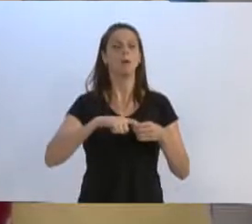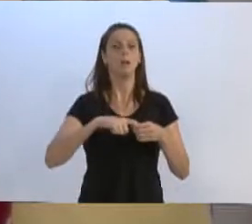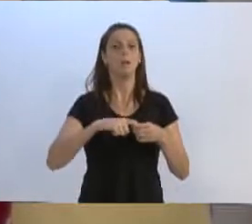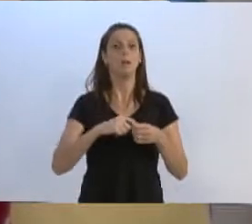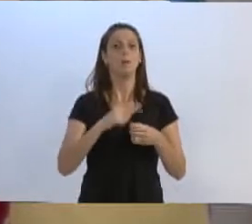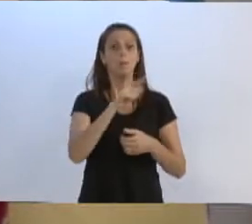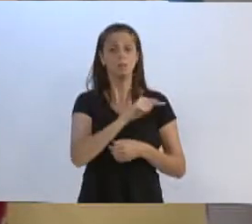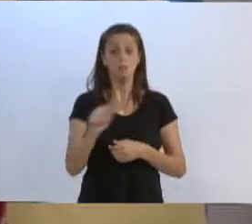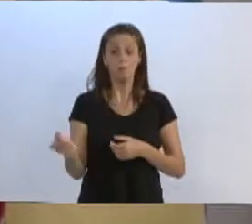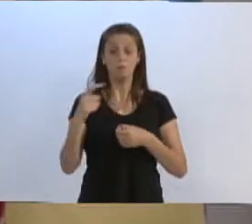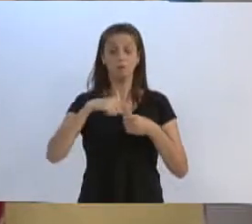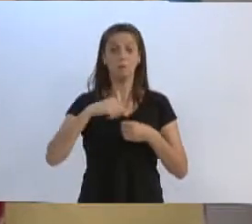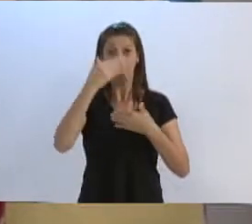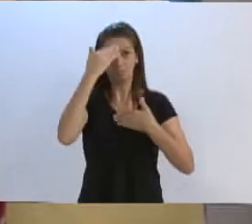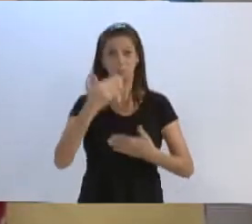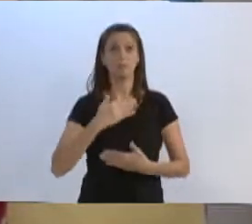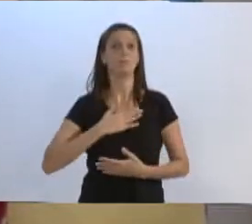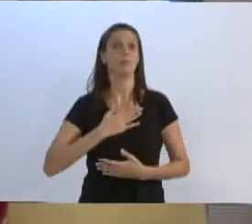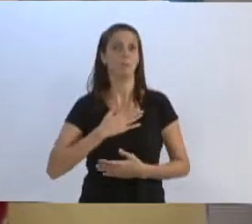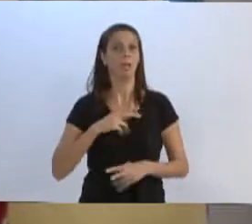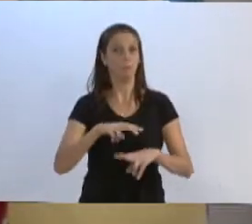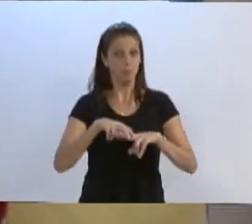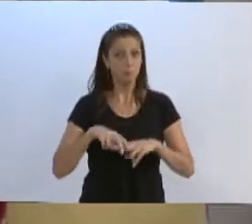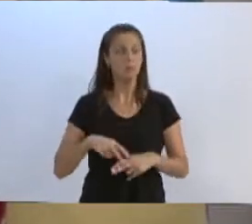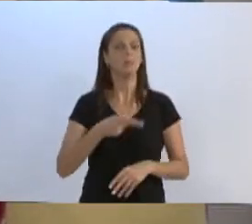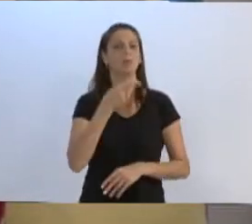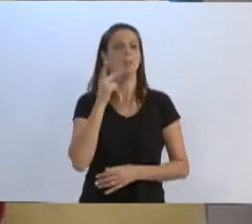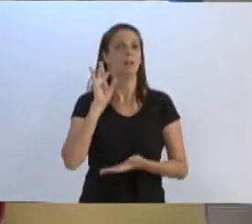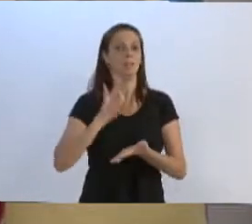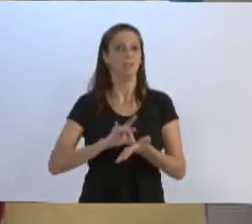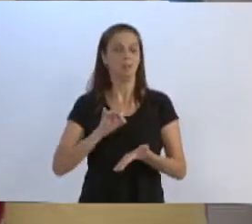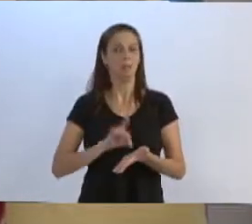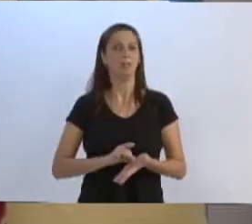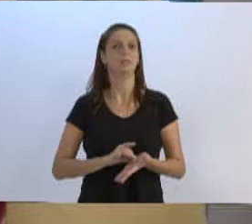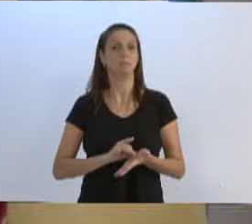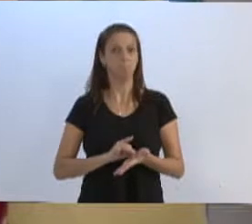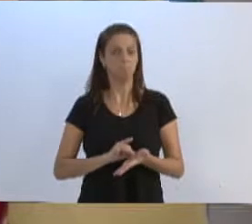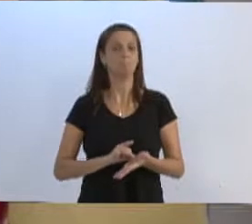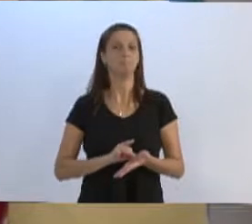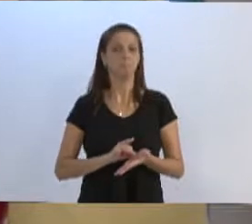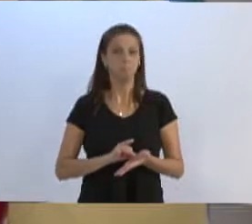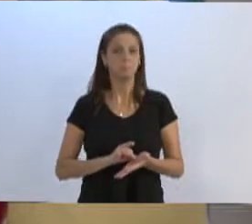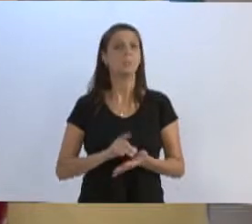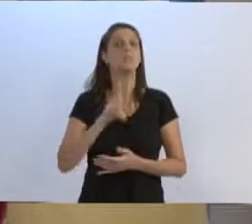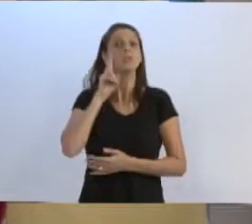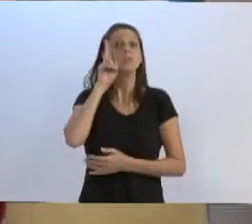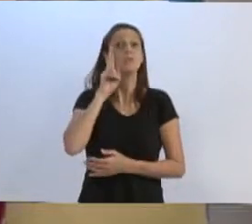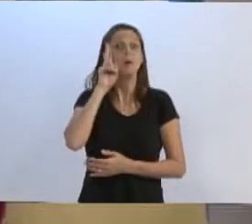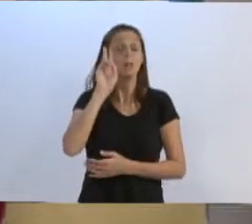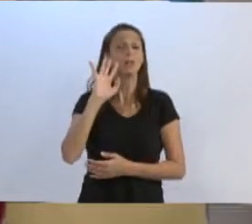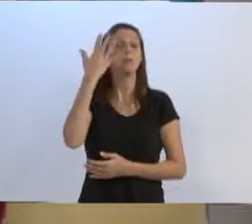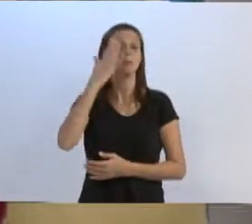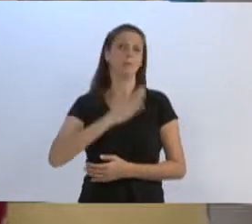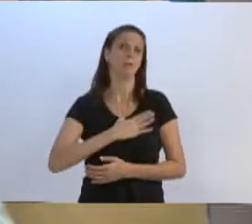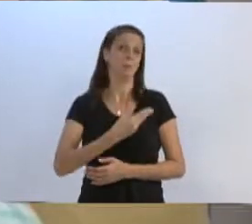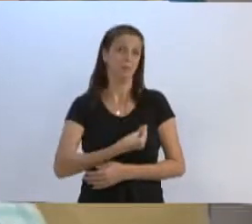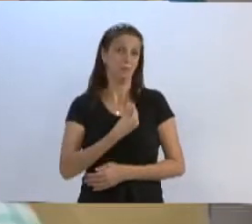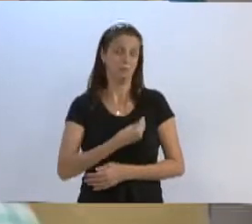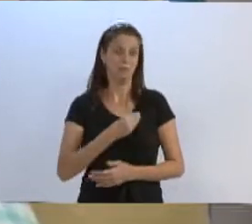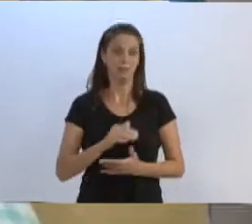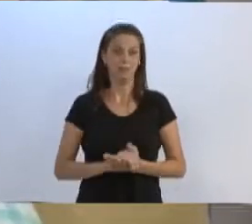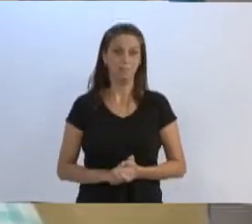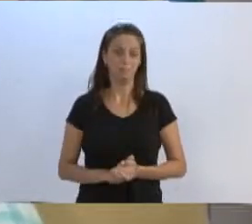agradecer. Foi nesse sentido que eu fiz referência a esse episódio que ocorreu comigo. E